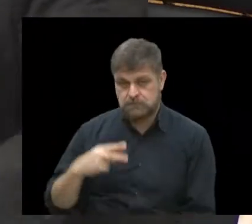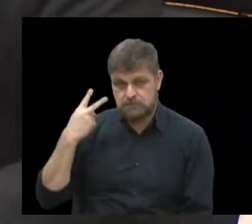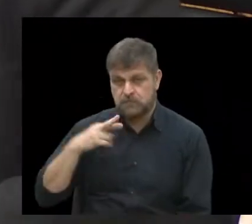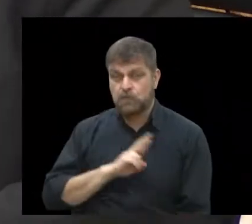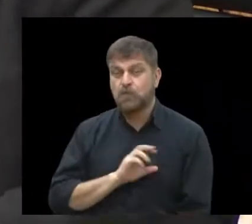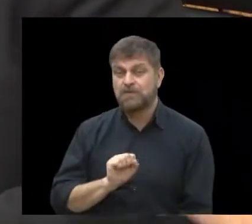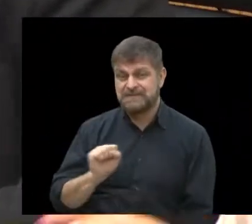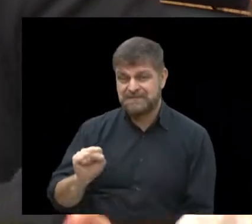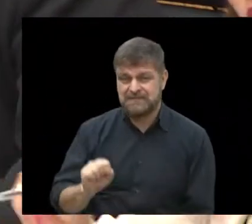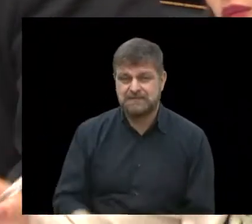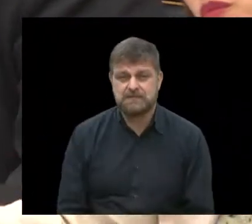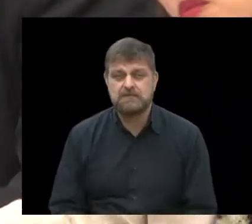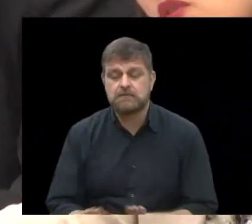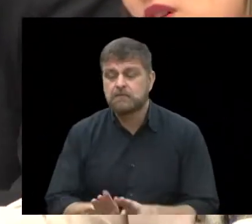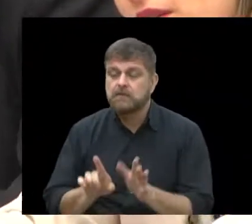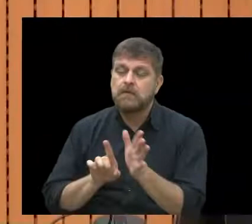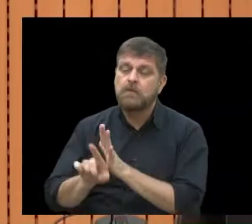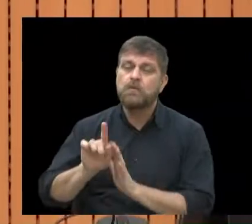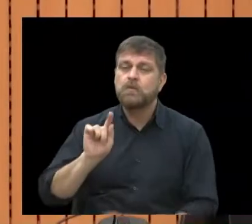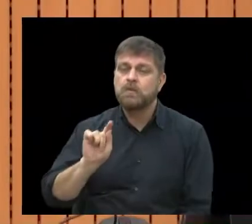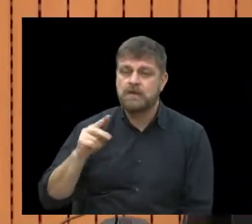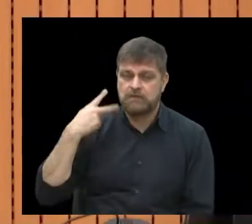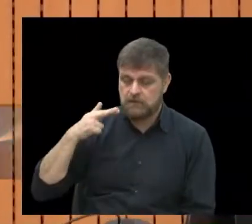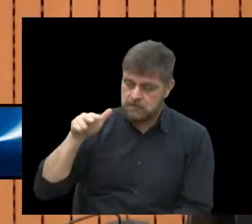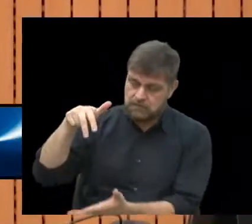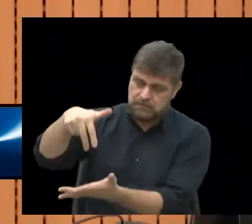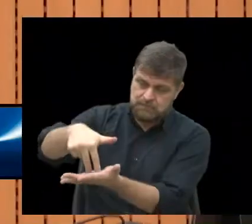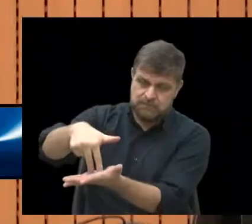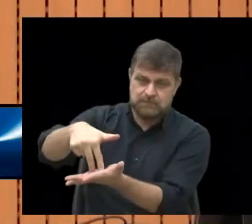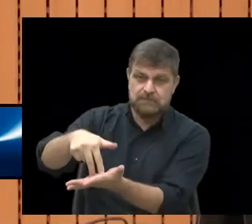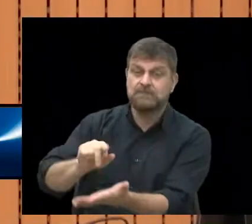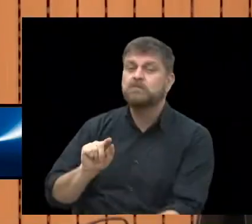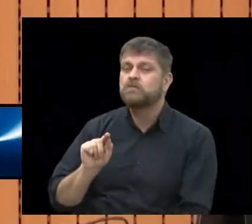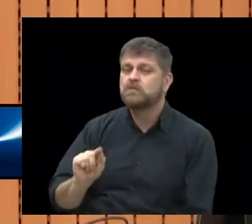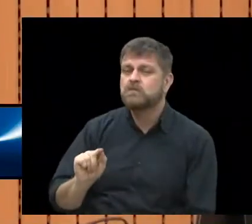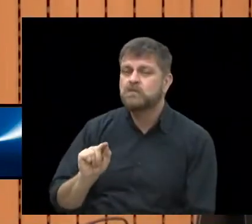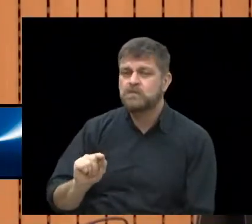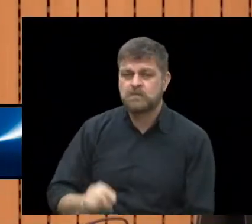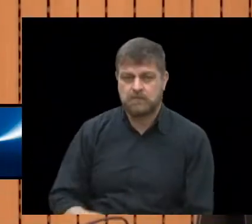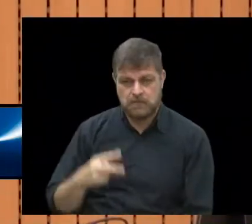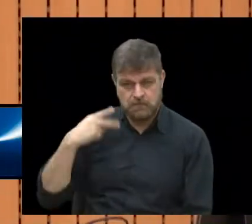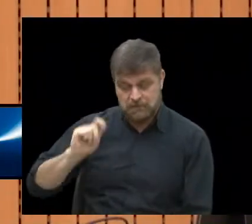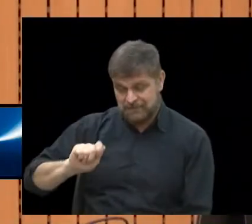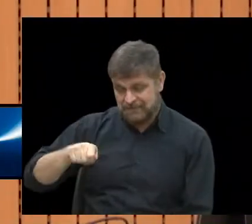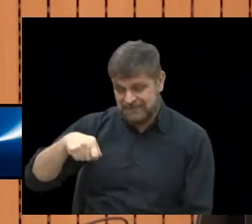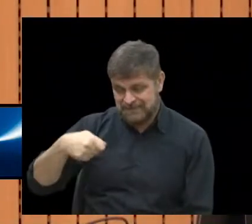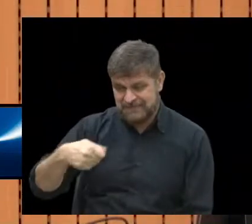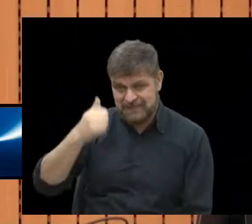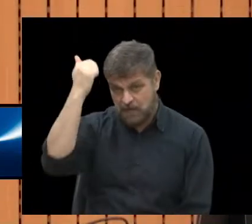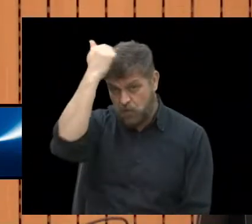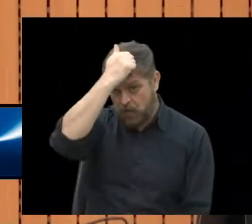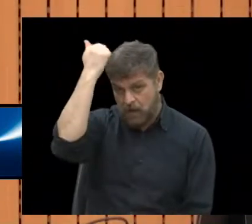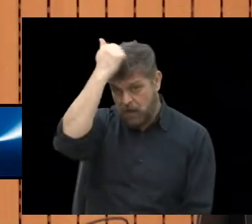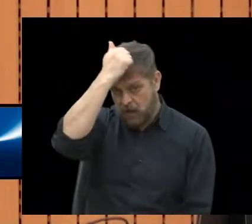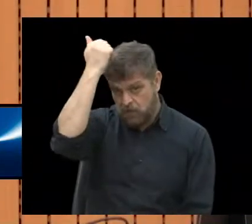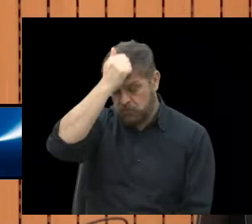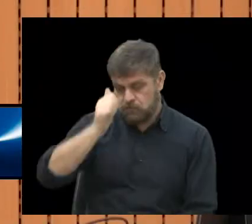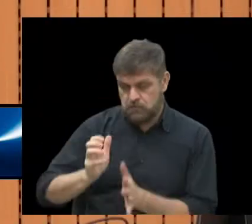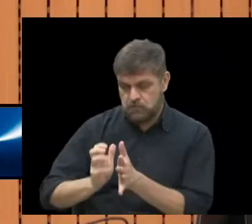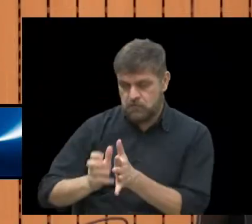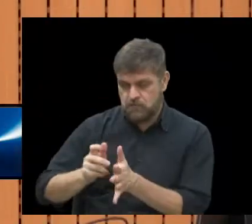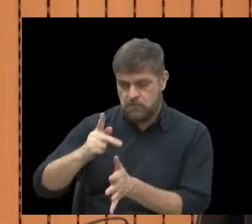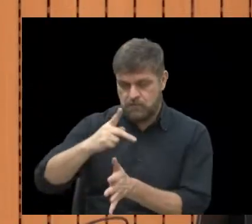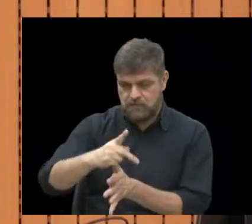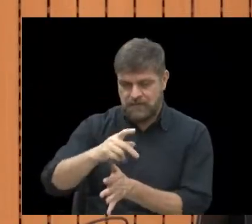Rossini. Vereador Campos Filho, o próximo vereador inscrito. Pois não, senhor presidente. O próximo vereador inscrito é o vereador senhor Ailton, da farmácia do